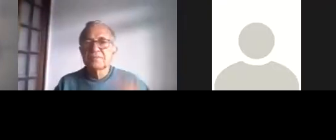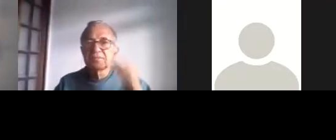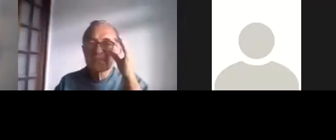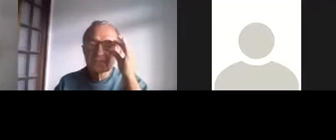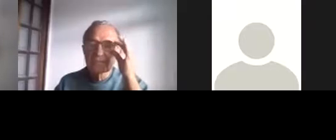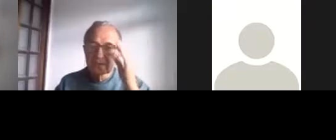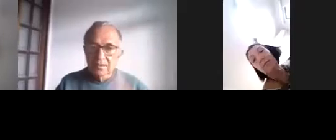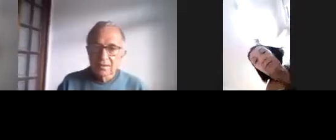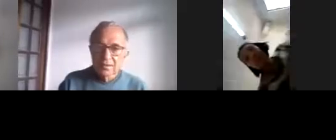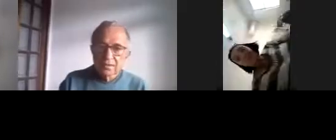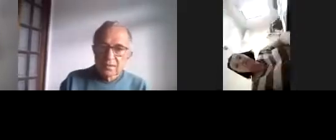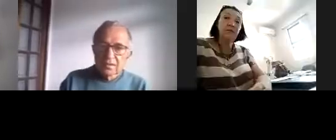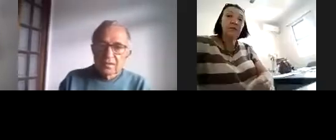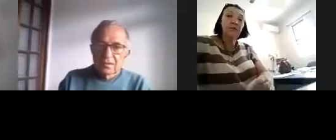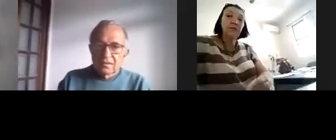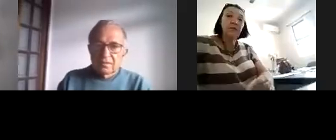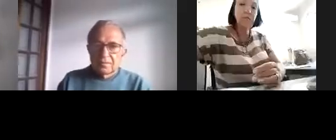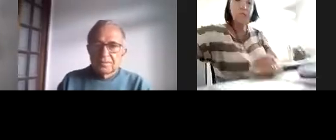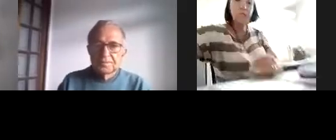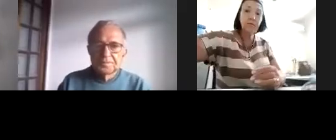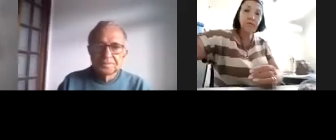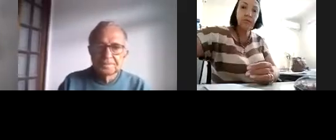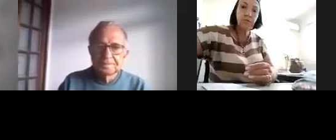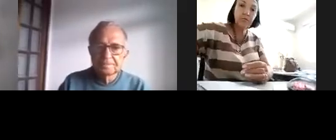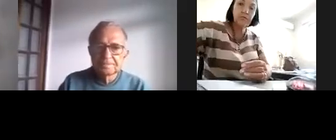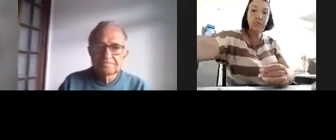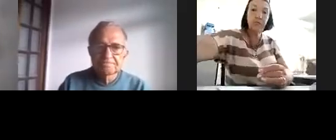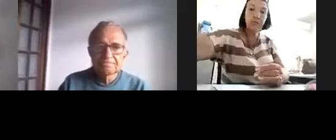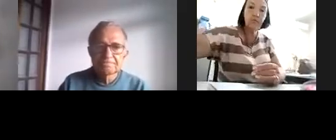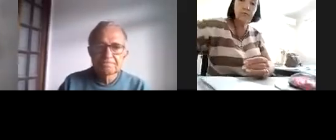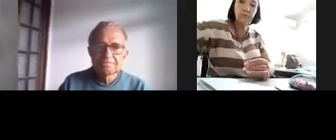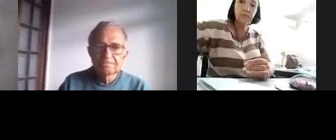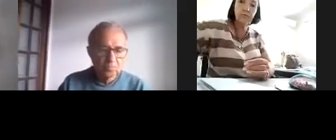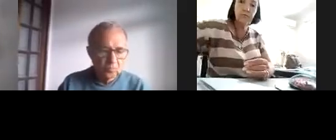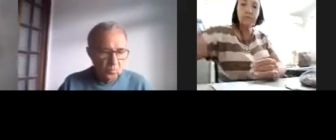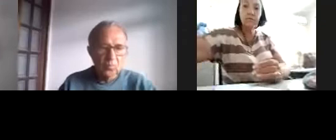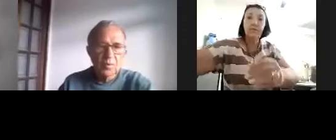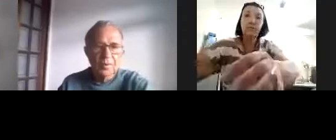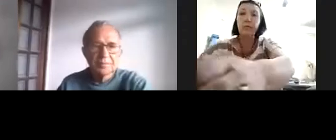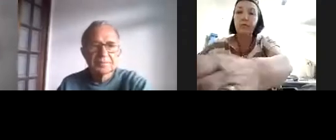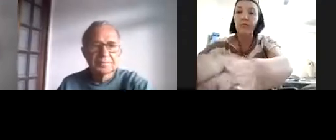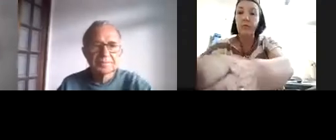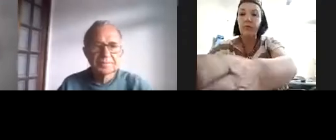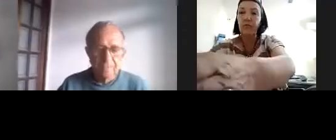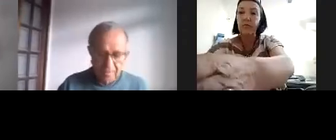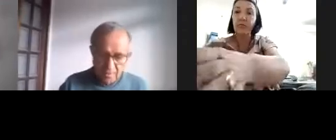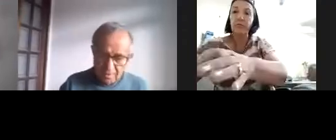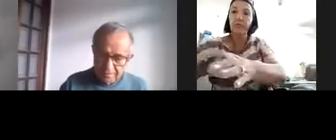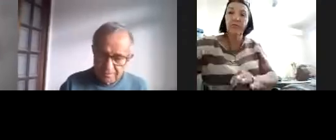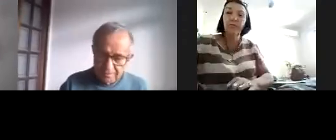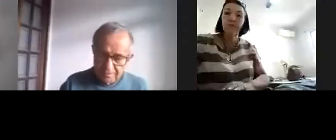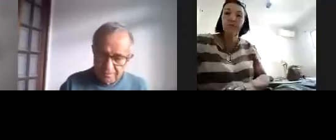todos, parabenizar por essa reunião. E é uma data muito importante, 3 décadas de um